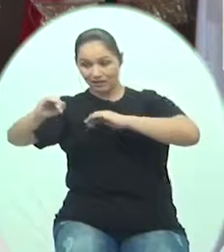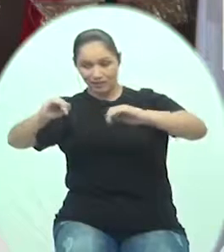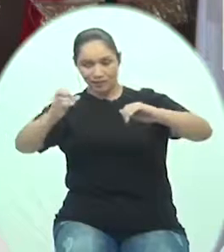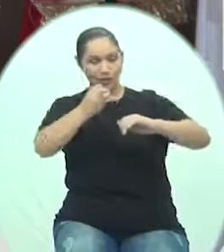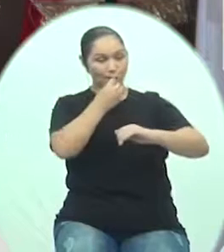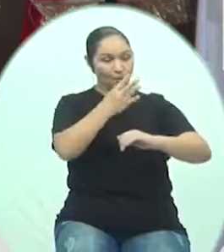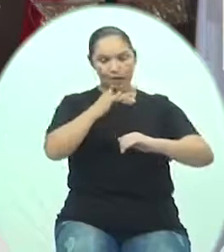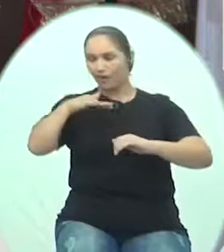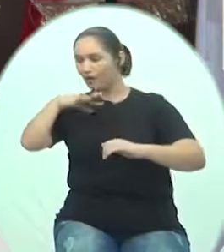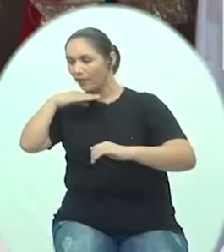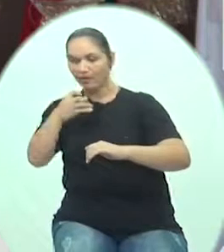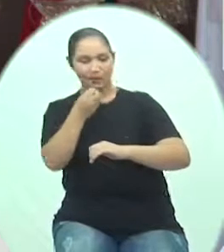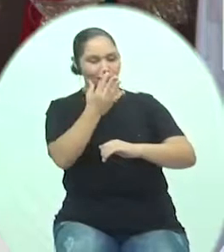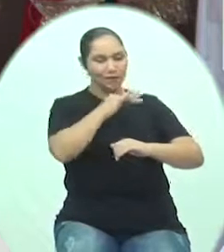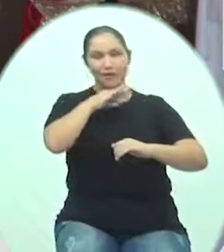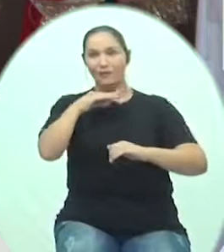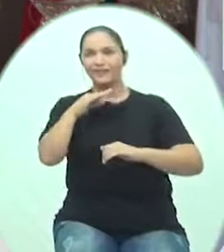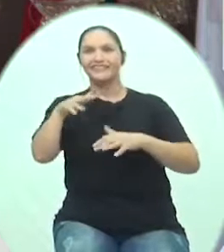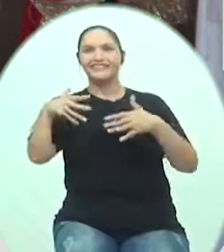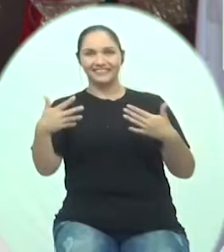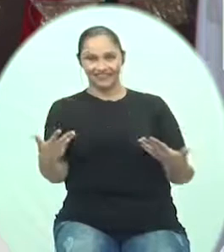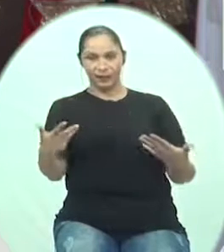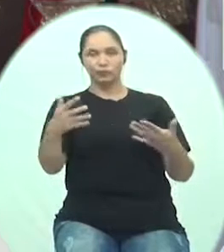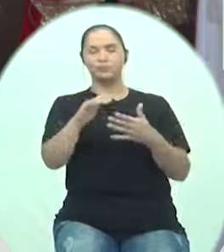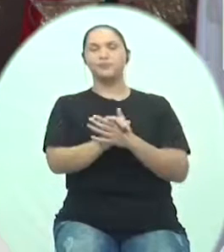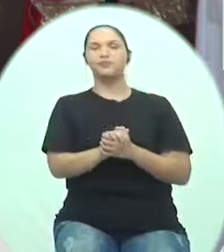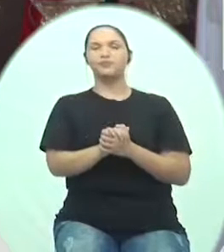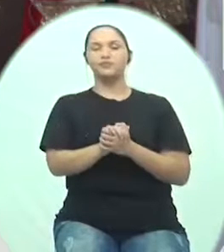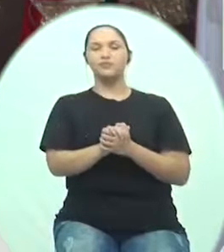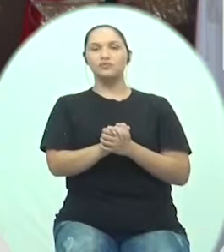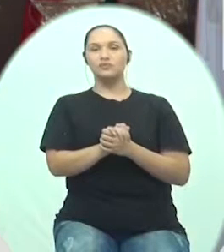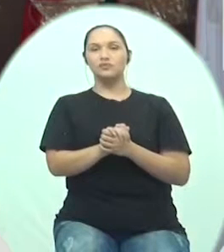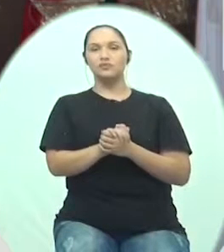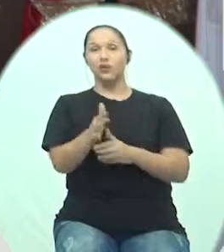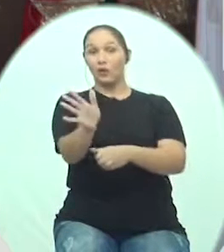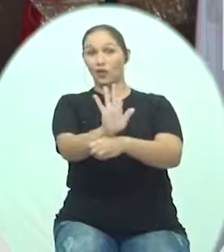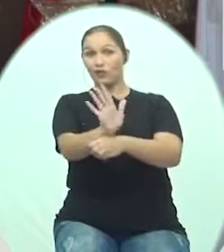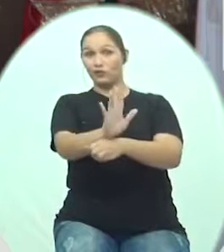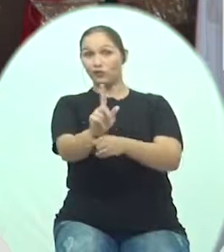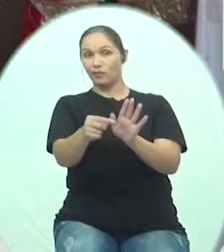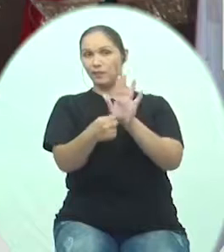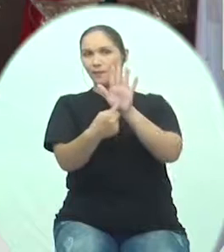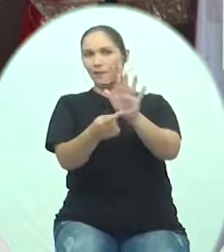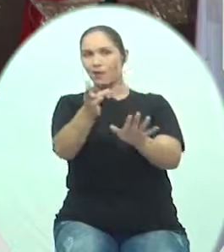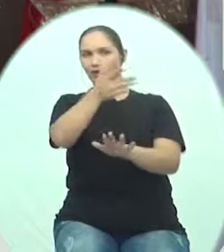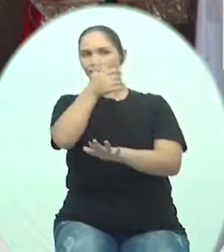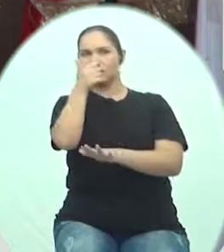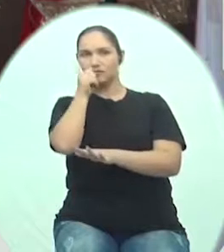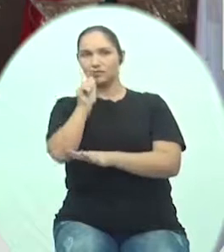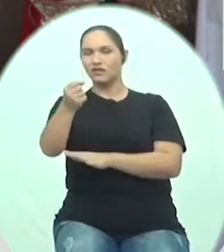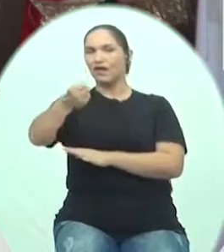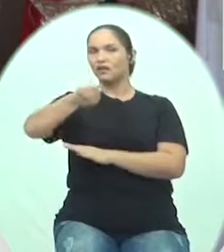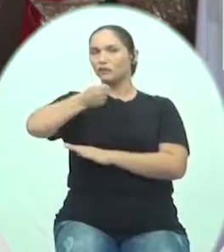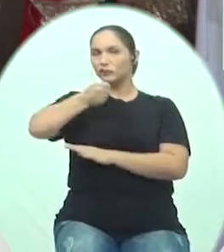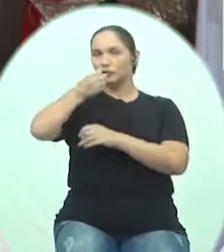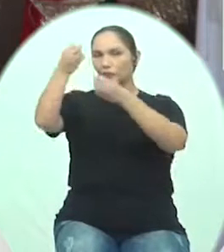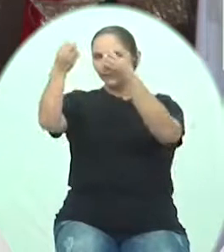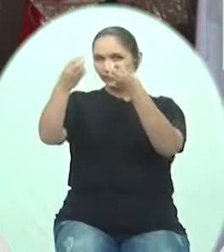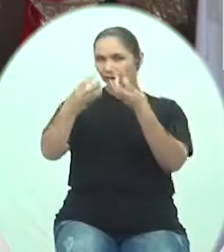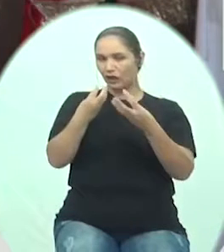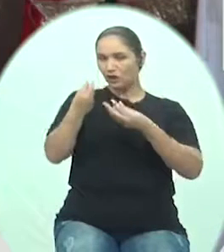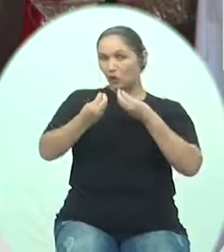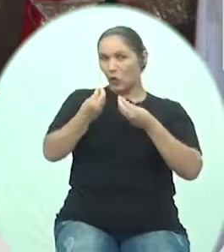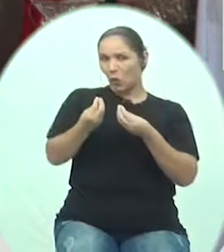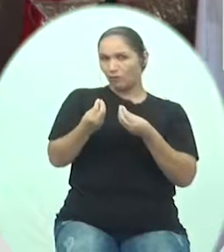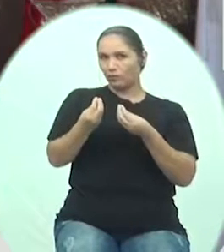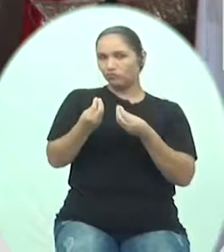dando valor agregado ao carvão eh o filme traz depoimentos muito importantes eh